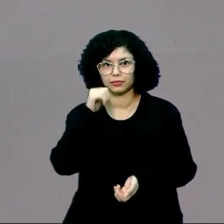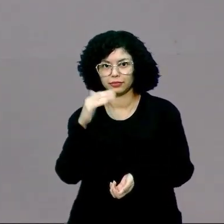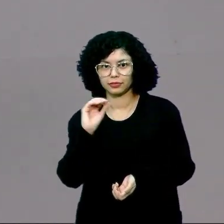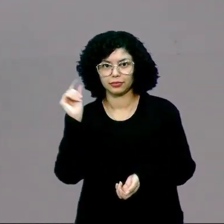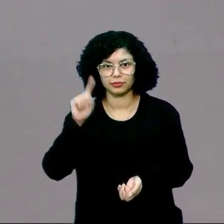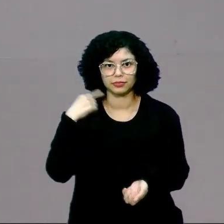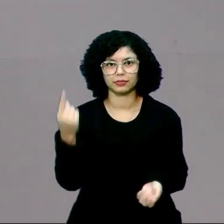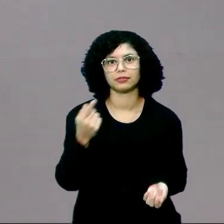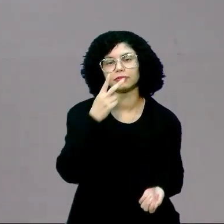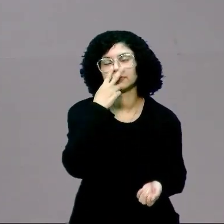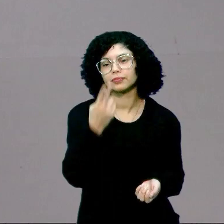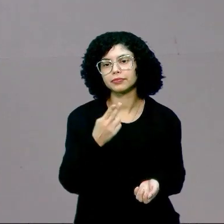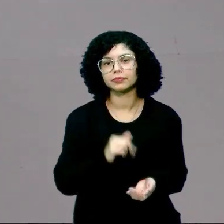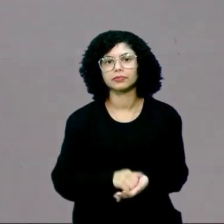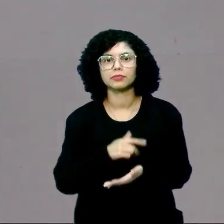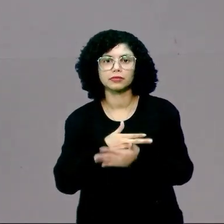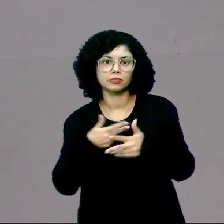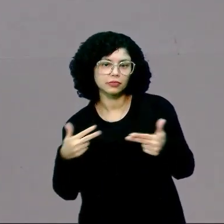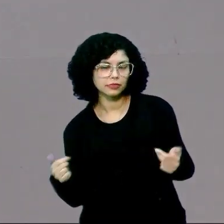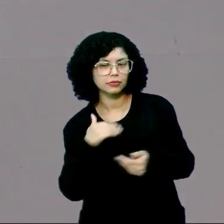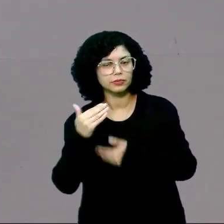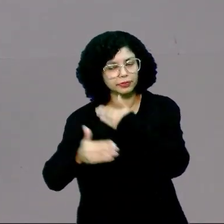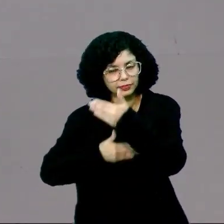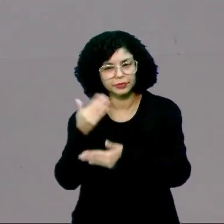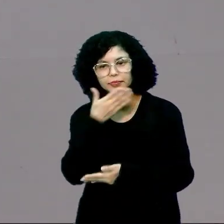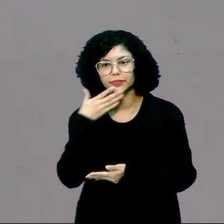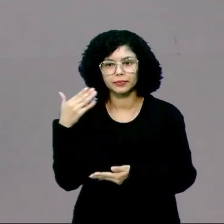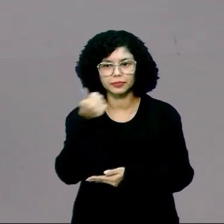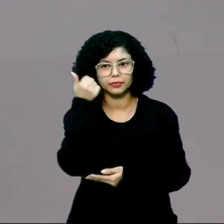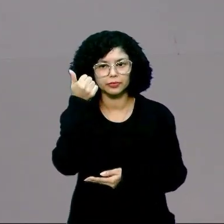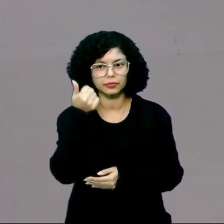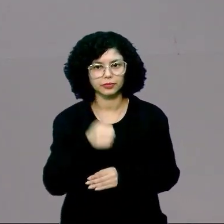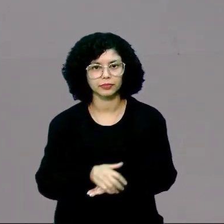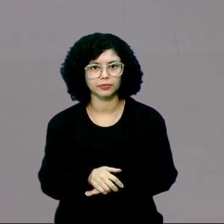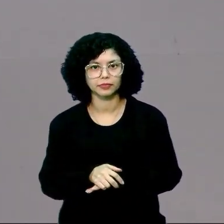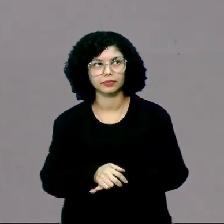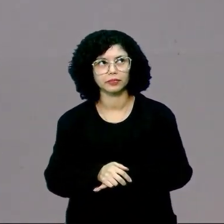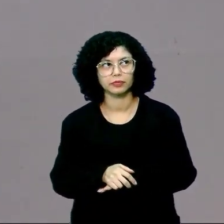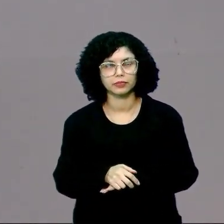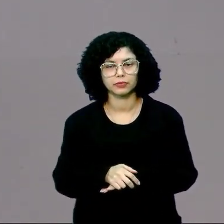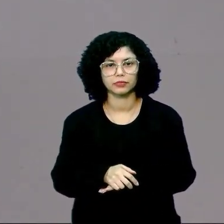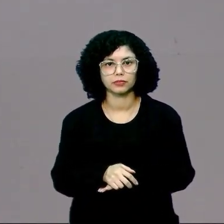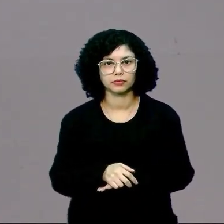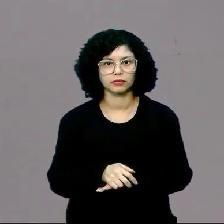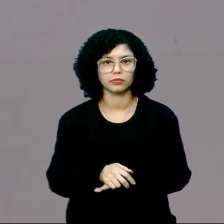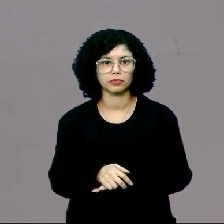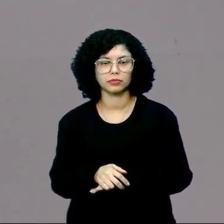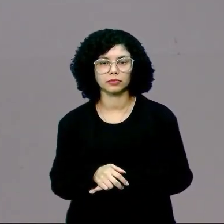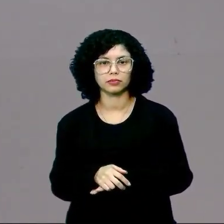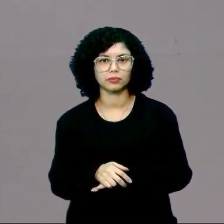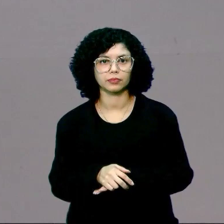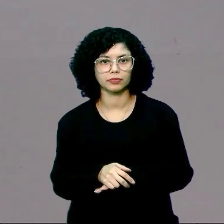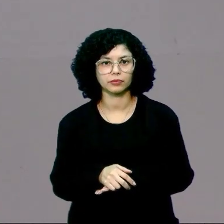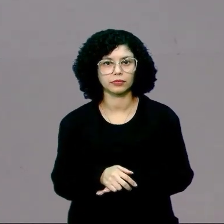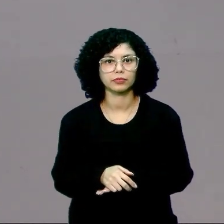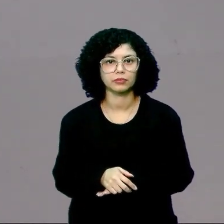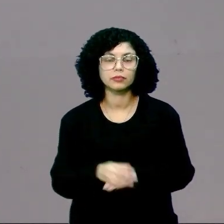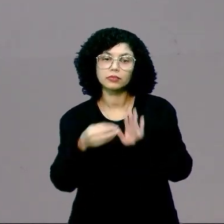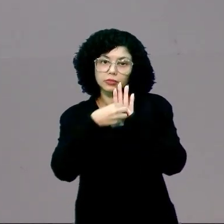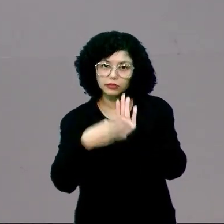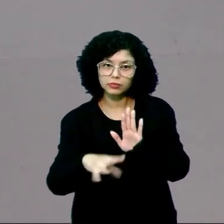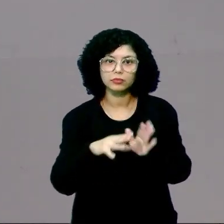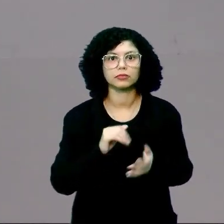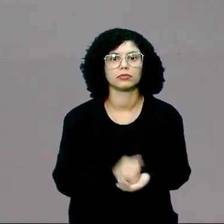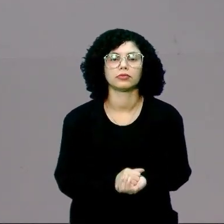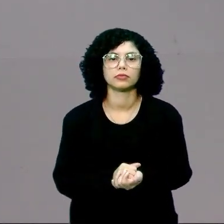depois que aparecia o A. Então as coisas elas foram se modernizando e evoluindo, galera. Então, essas